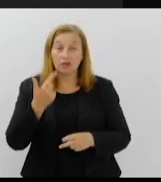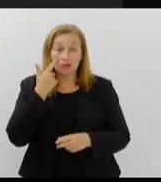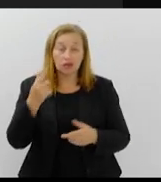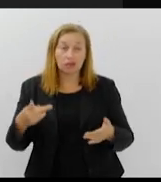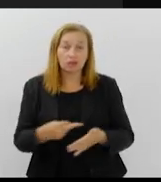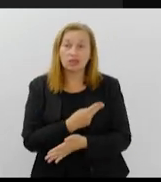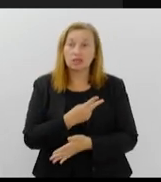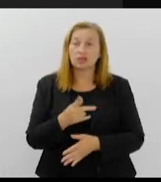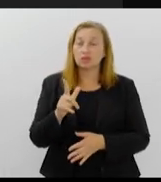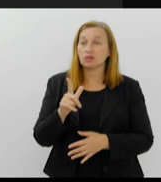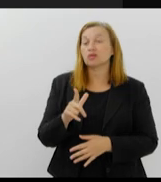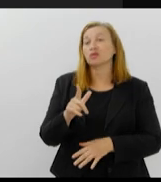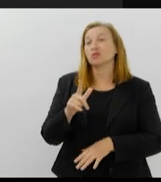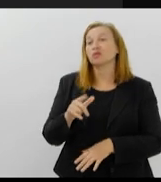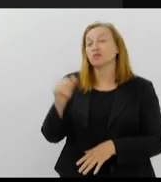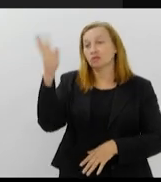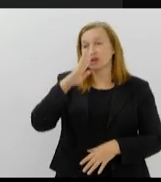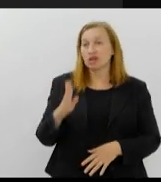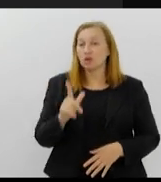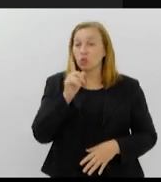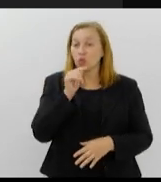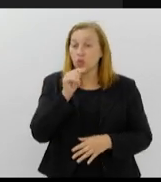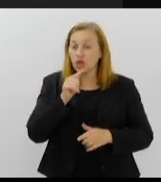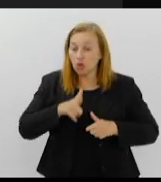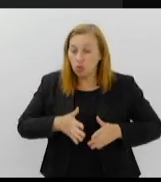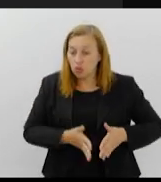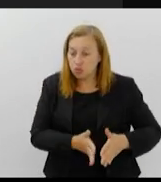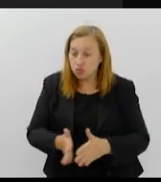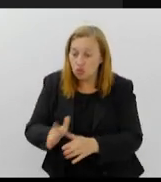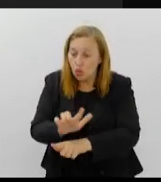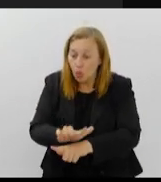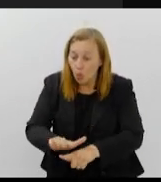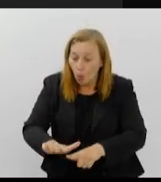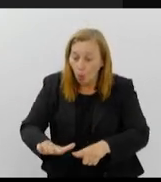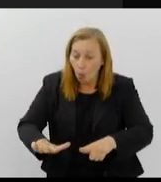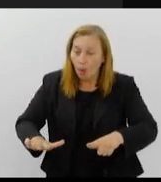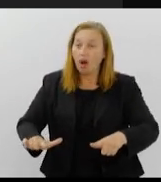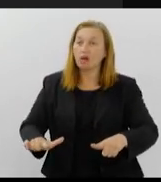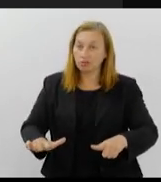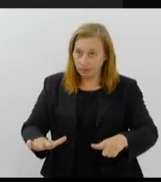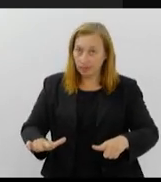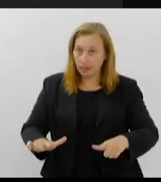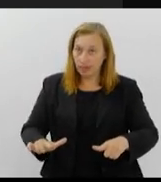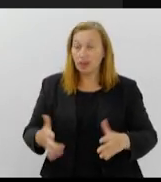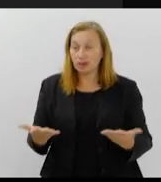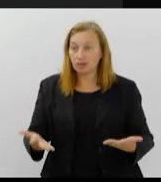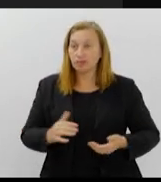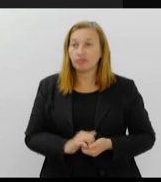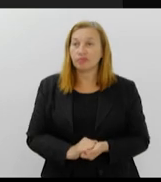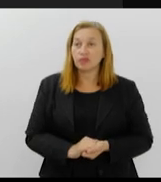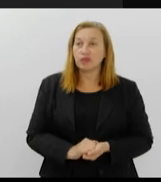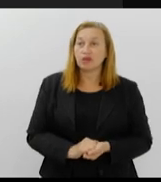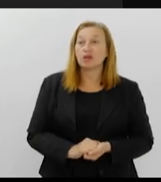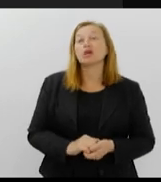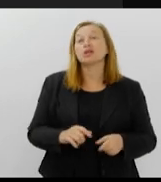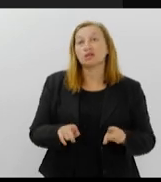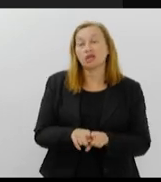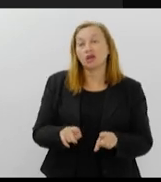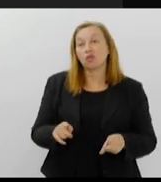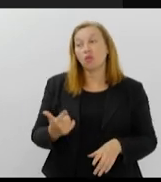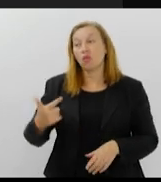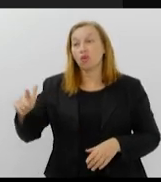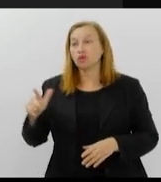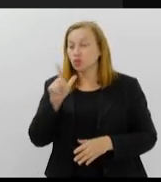se secando, o aquífero, que é mais famoso, talvez um dos mais famosos do mundo aqui, o aquífero Guarani, no sul,